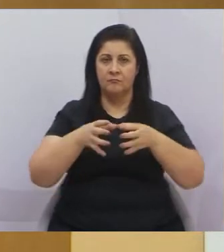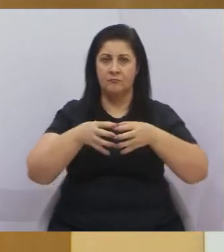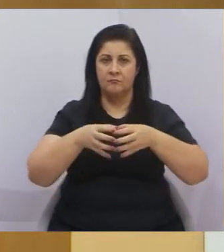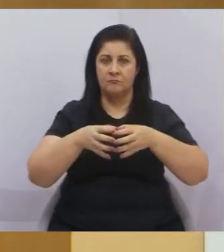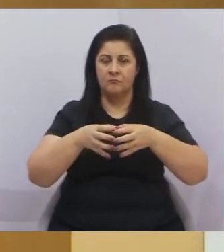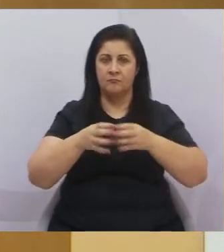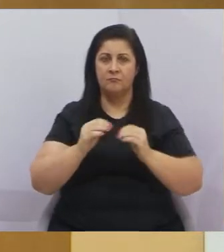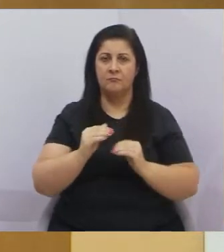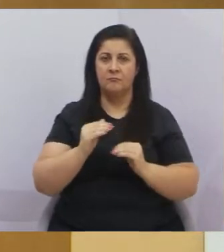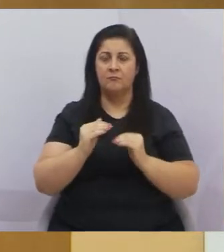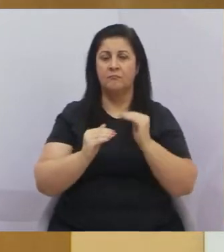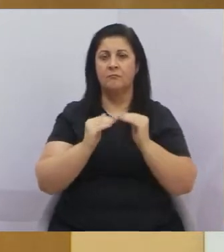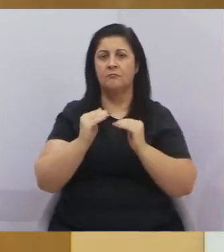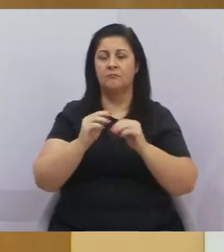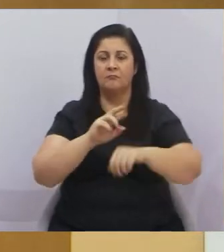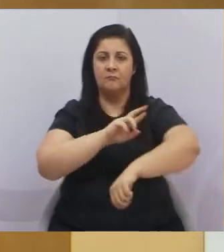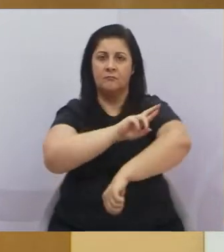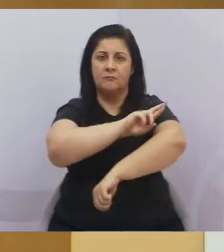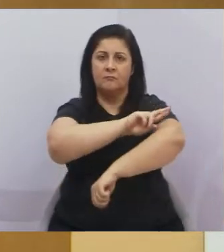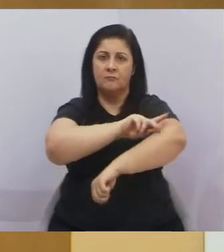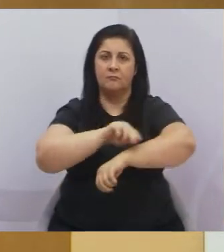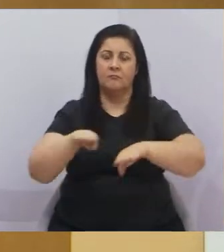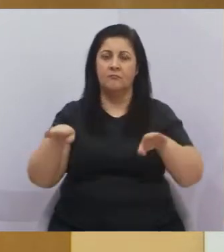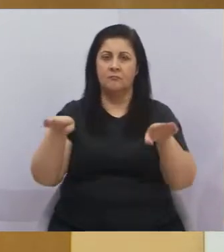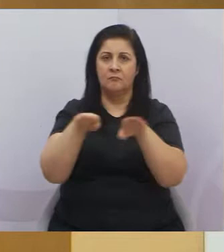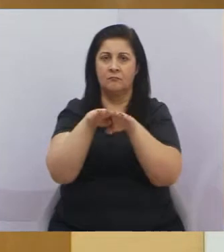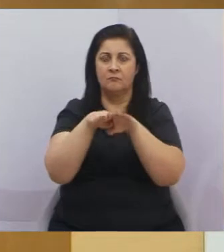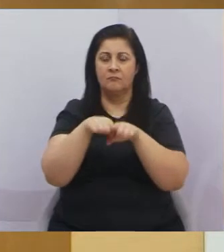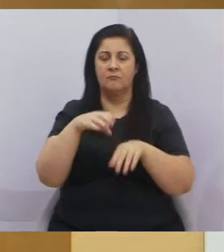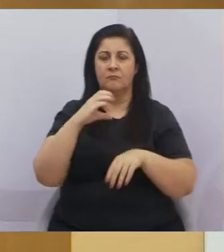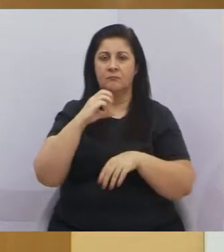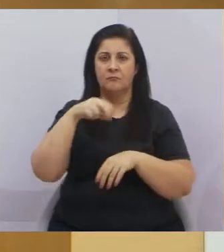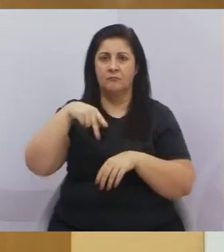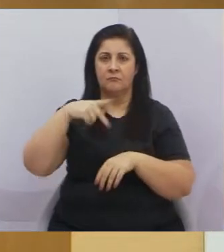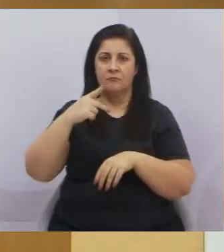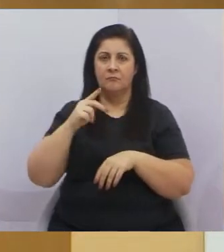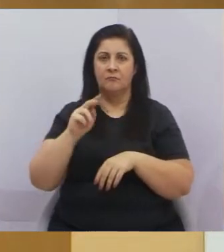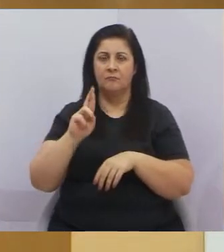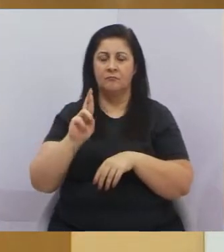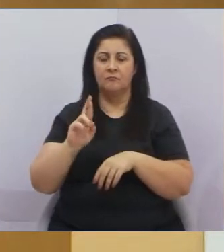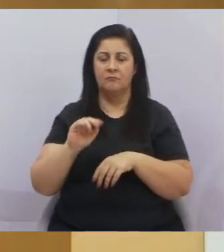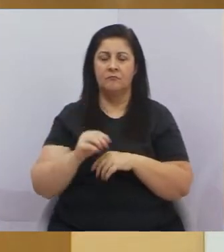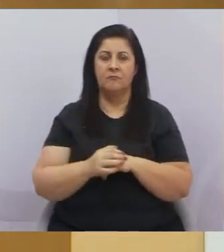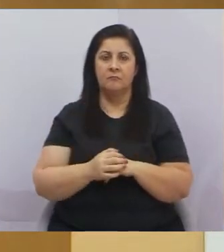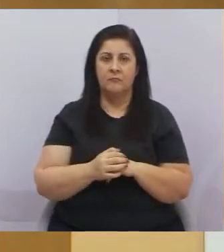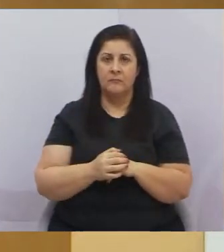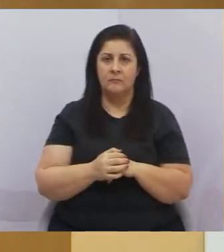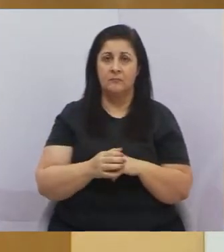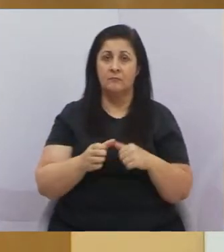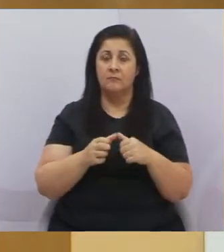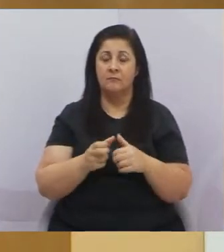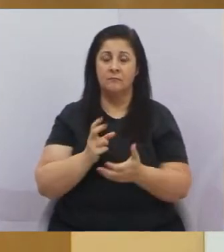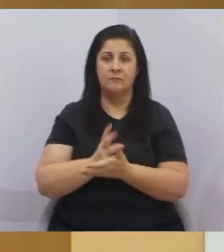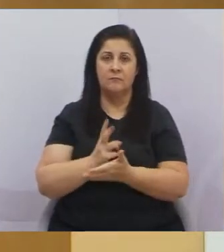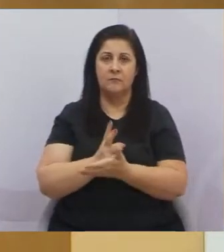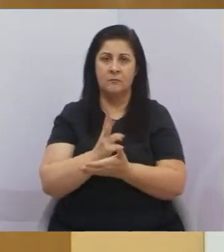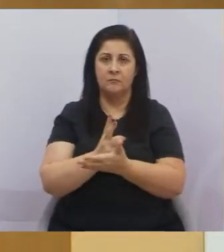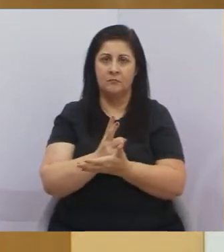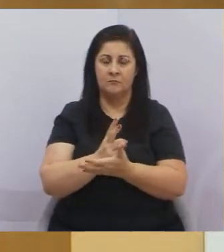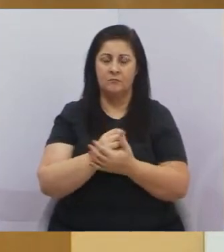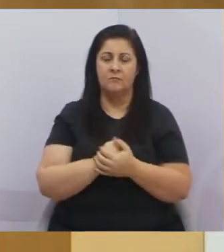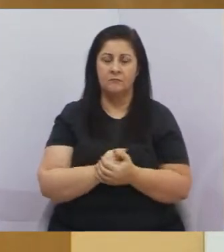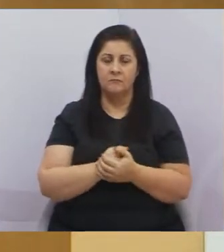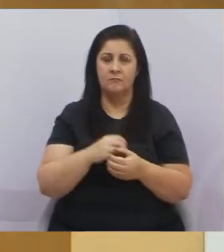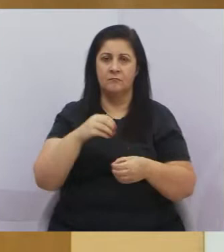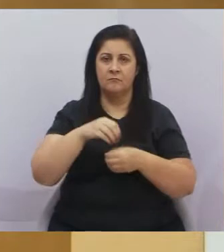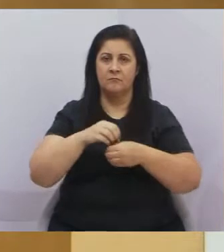de Promoção de Igualdade Racial, CMPIR, órgão de caráter permanente e consultivo do Poder